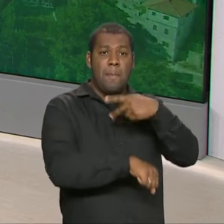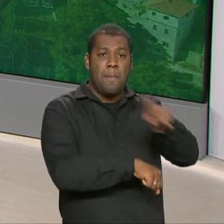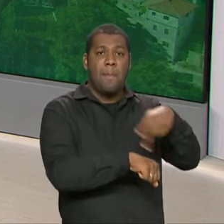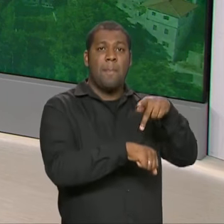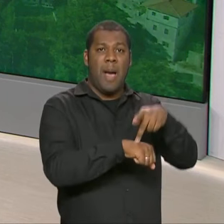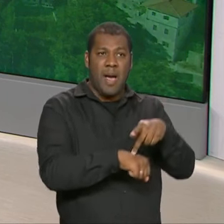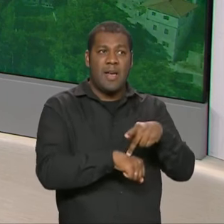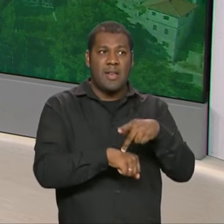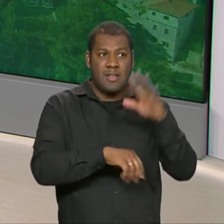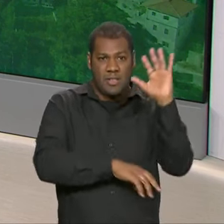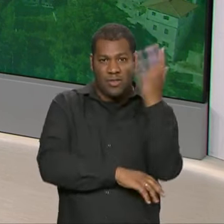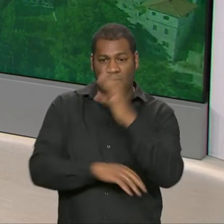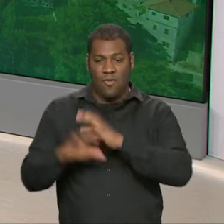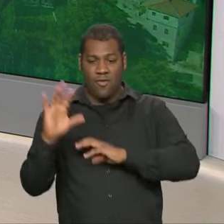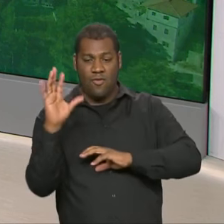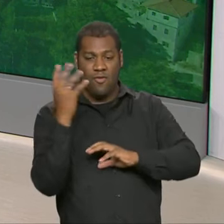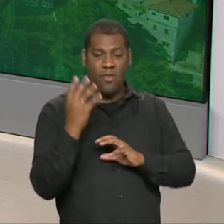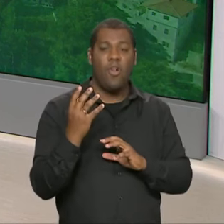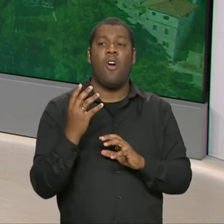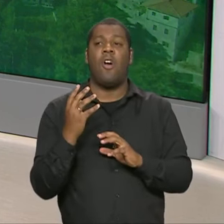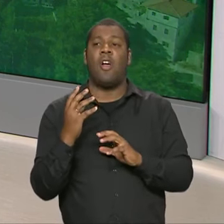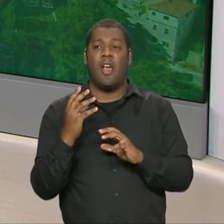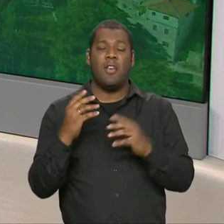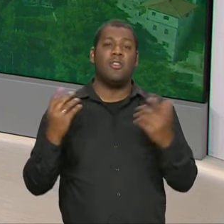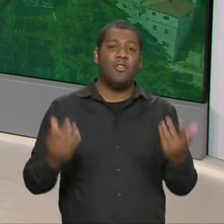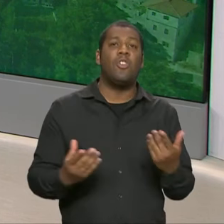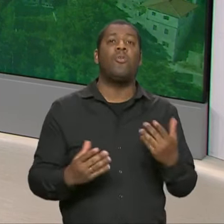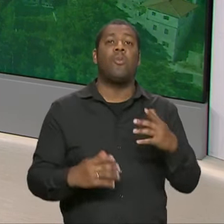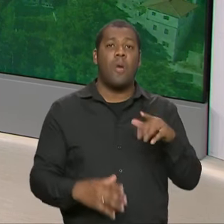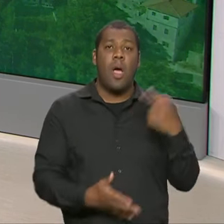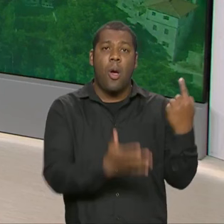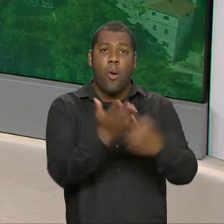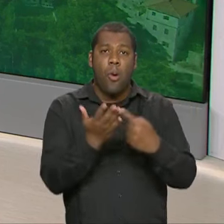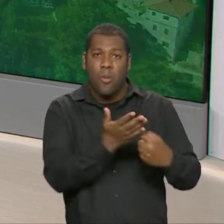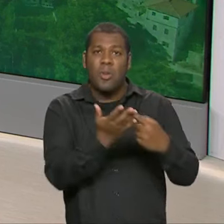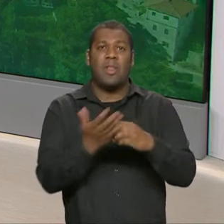grandes florestas tropicais, formando um consenso